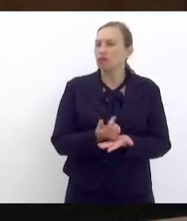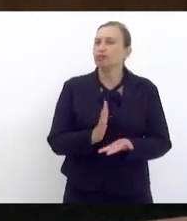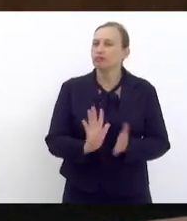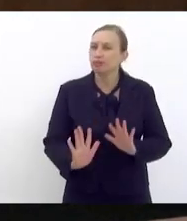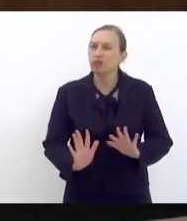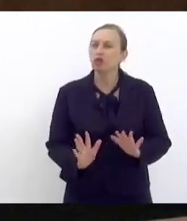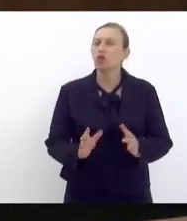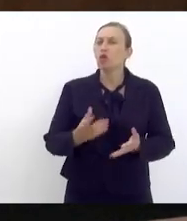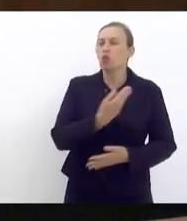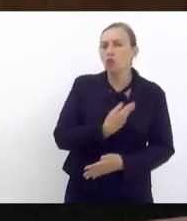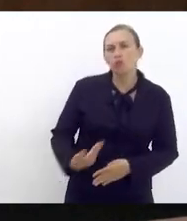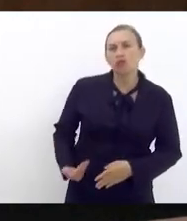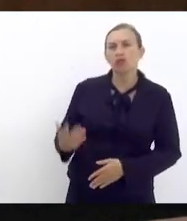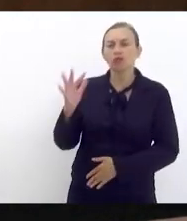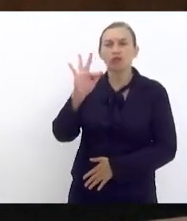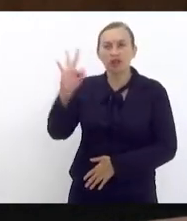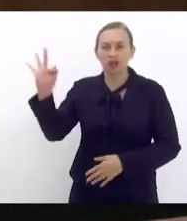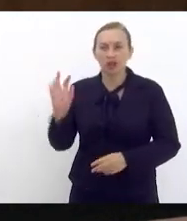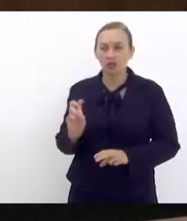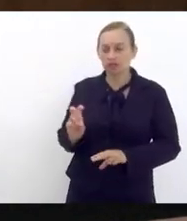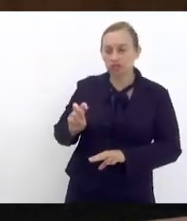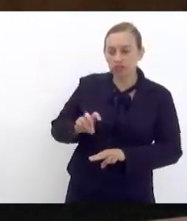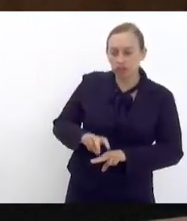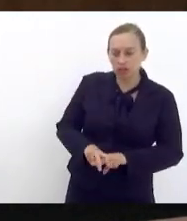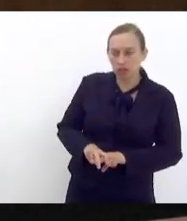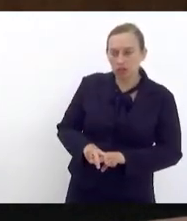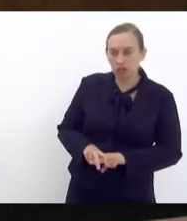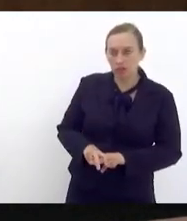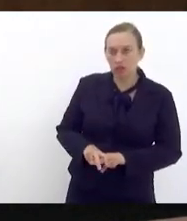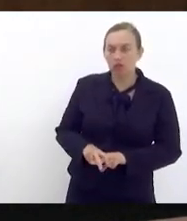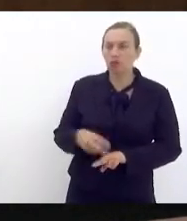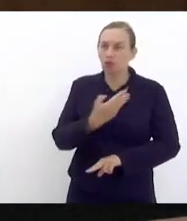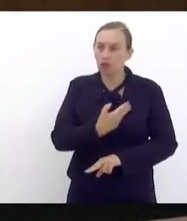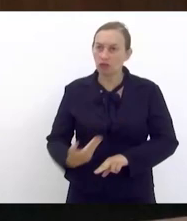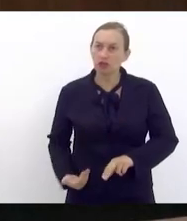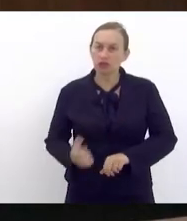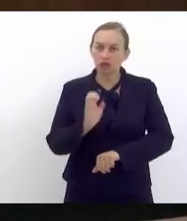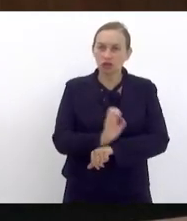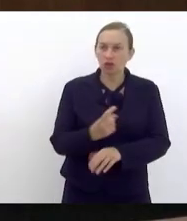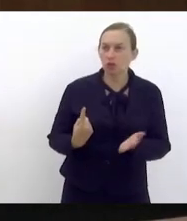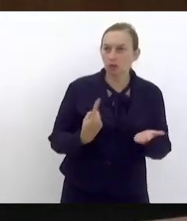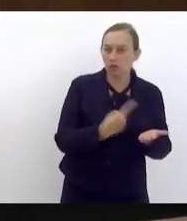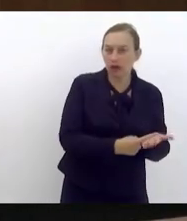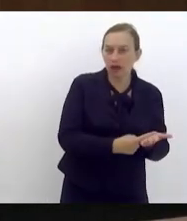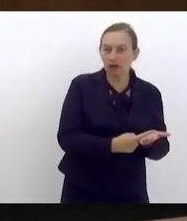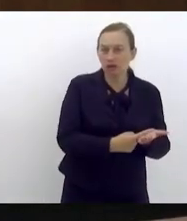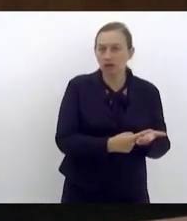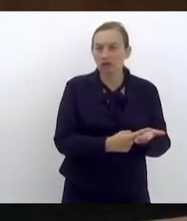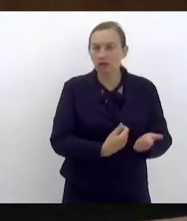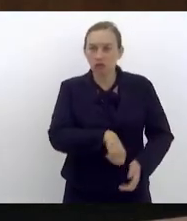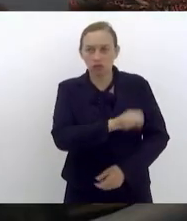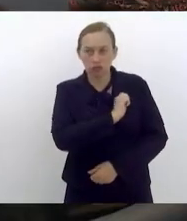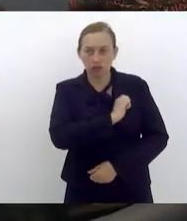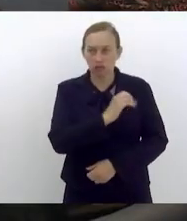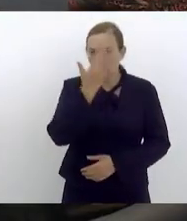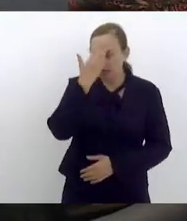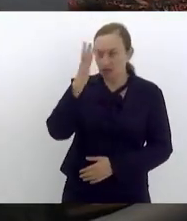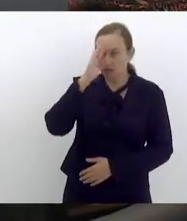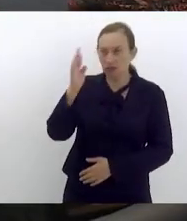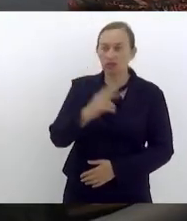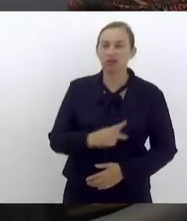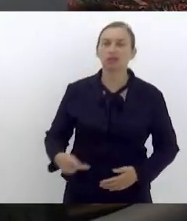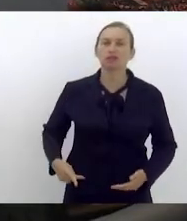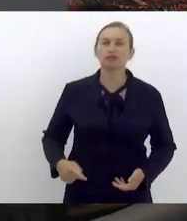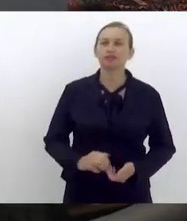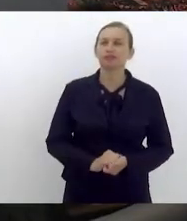governo federal sente a mesa com o governo do estado e faça uma repactuação do regime de recuperação. Muito obrigado, presidente.